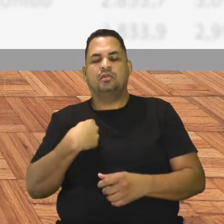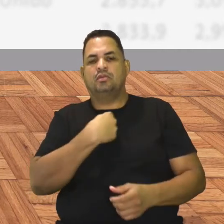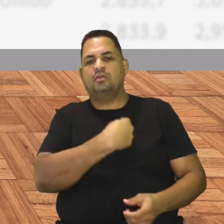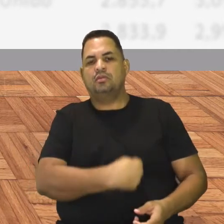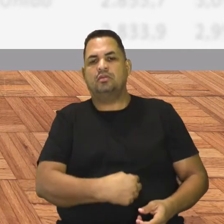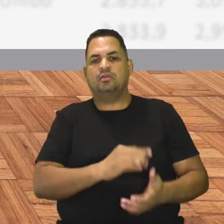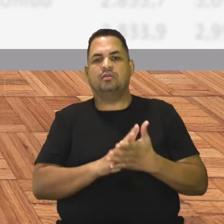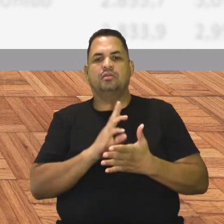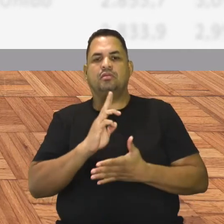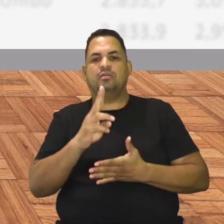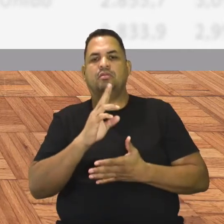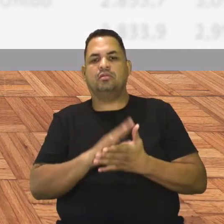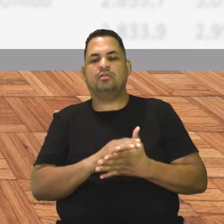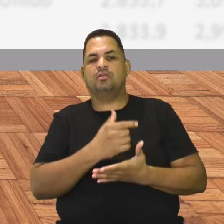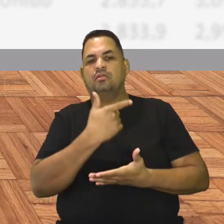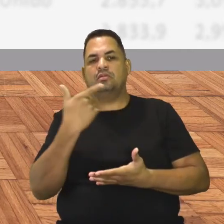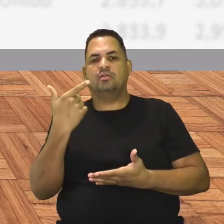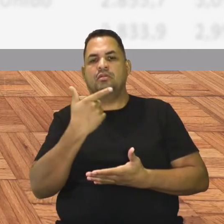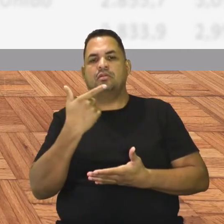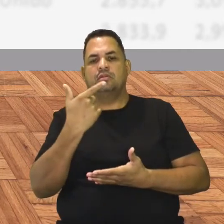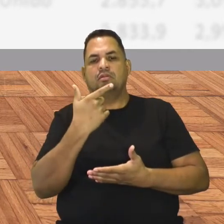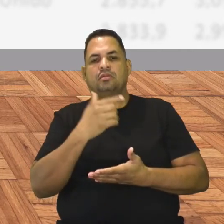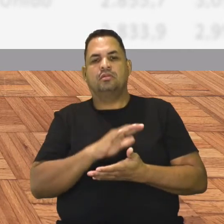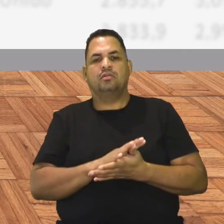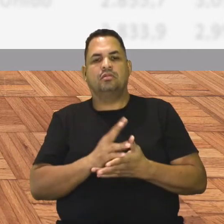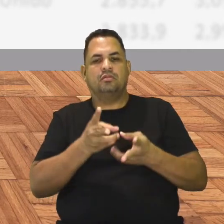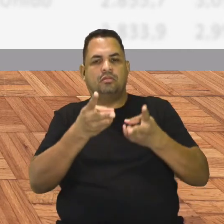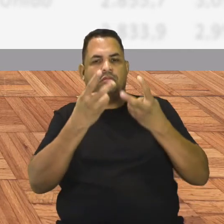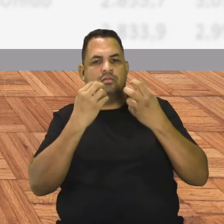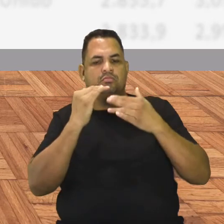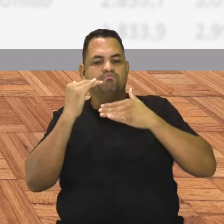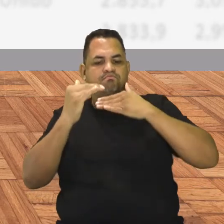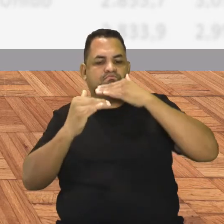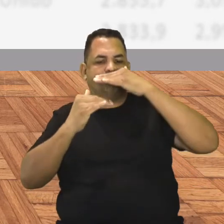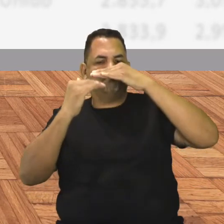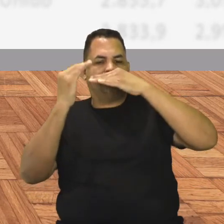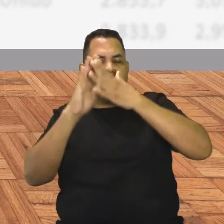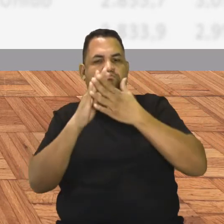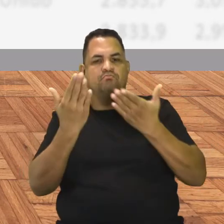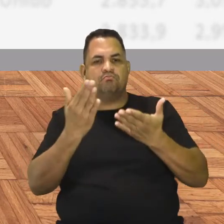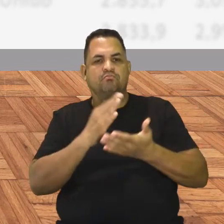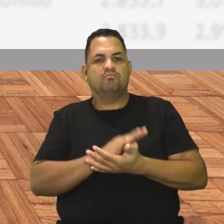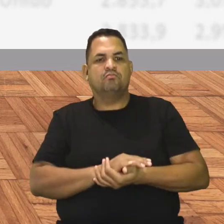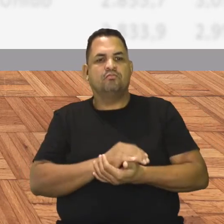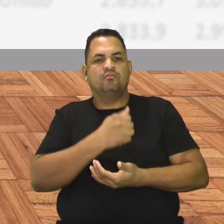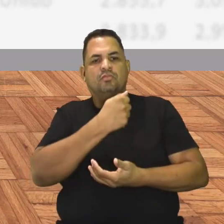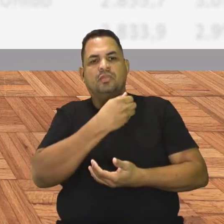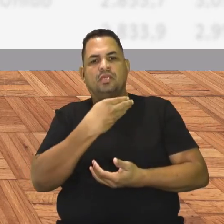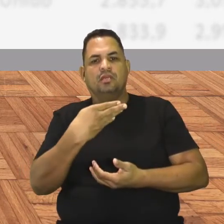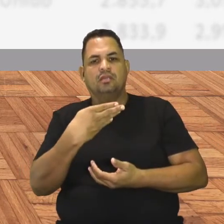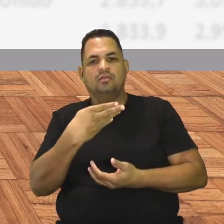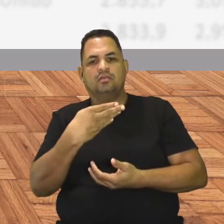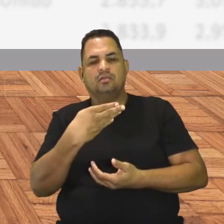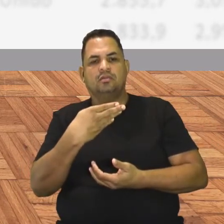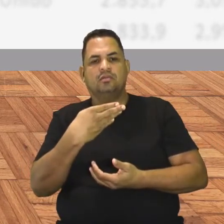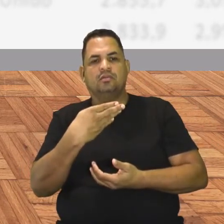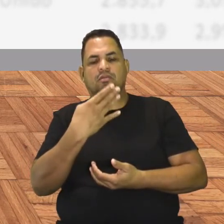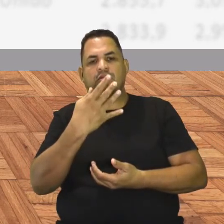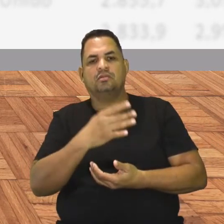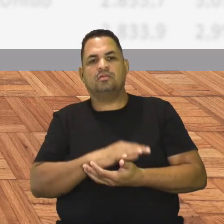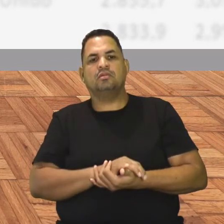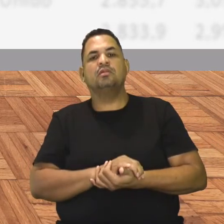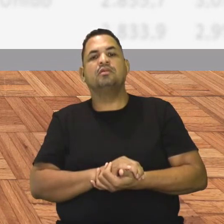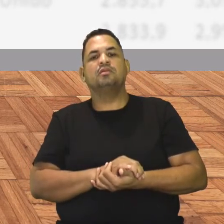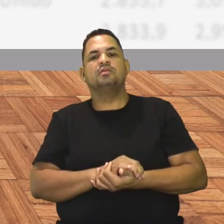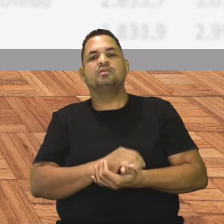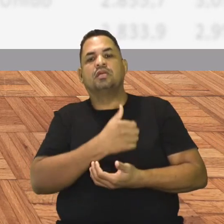China continua em 2º lugar. Mas percebam vocês que a China vem crescendo. Aqui ela estava com 14 bilhões, e aqui ela